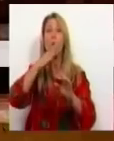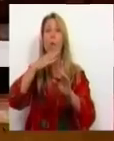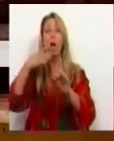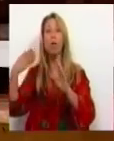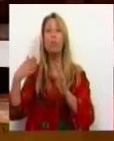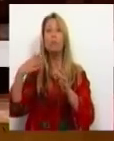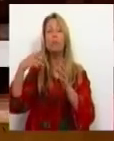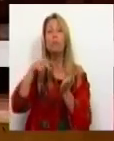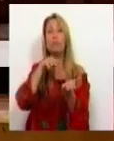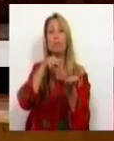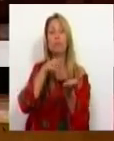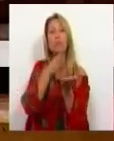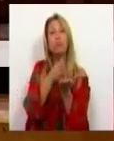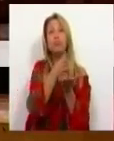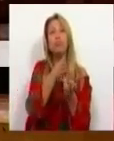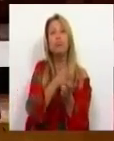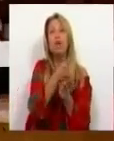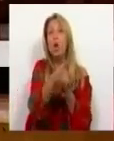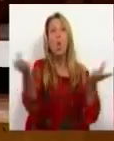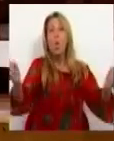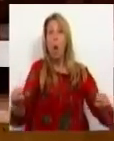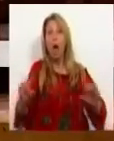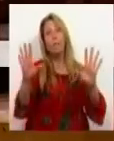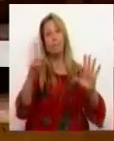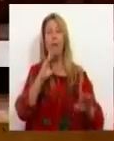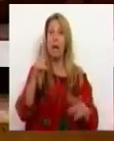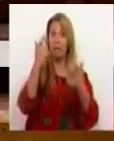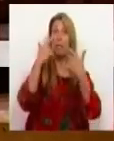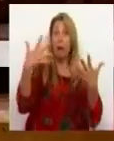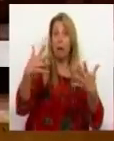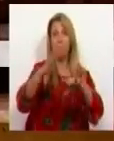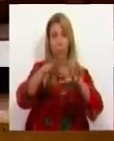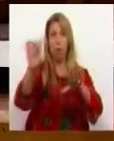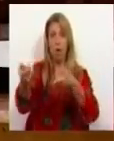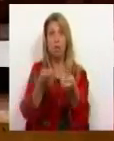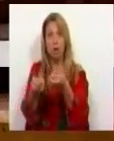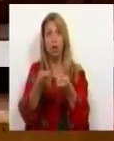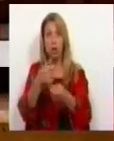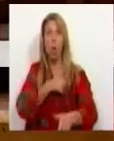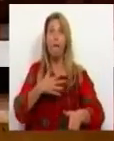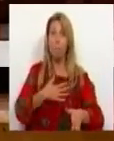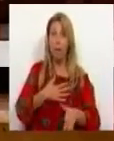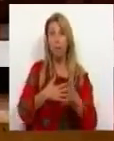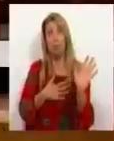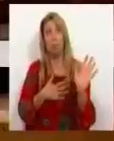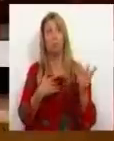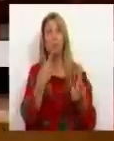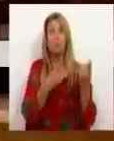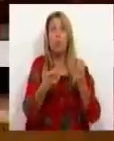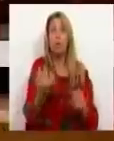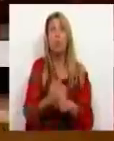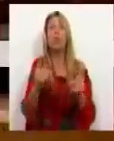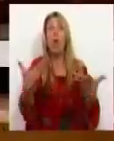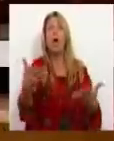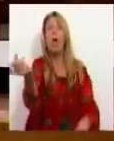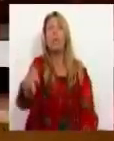responsabilidade? Será da gestão da empresa, em primeiro lugar. Mas é preciso perguntar, por que é que isso acontece agora? A razão é